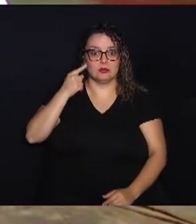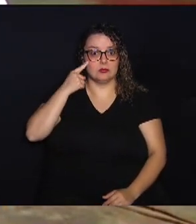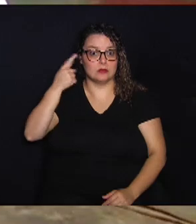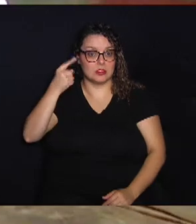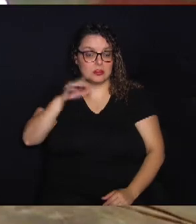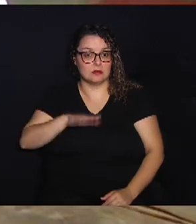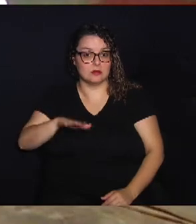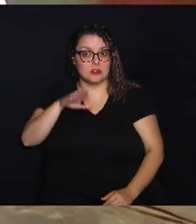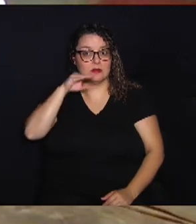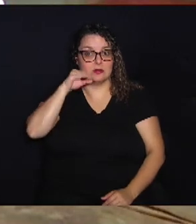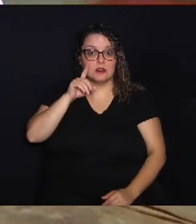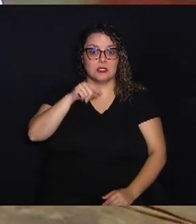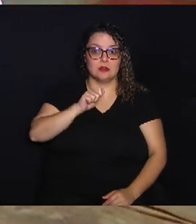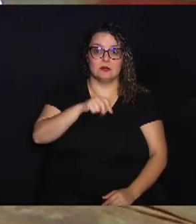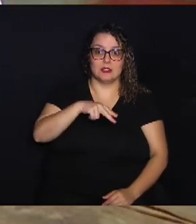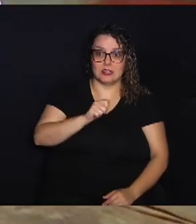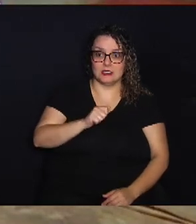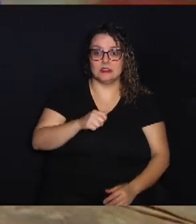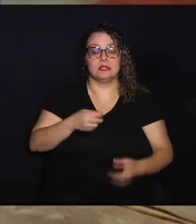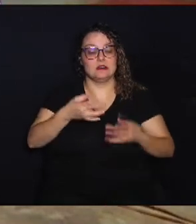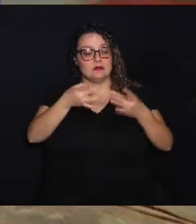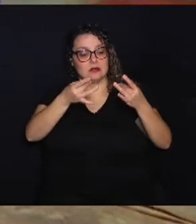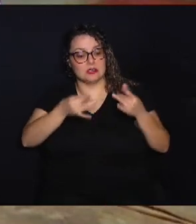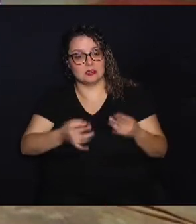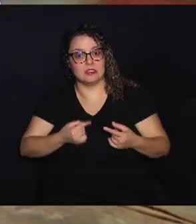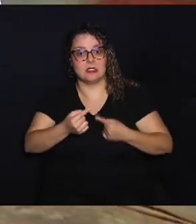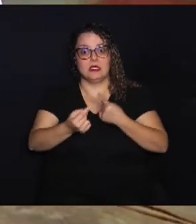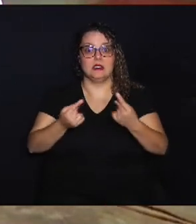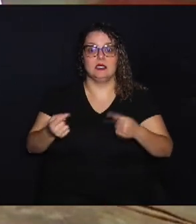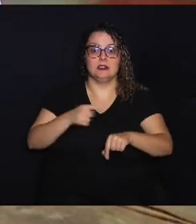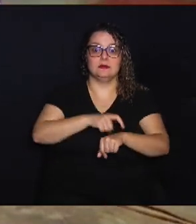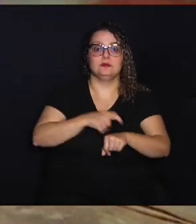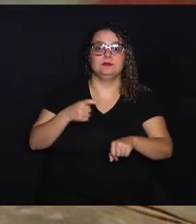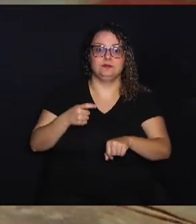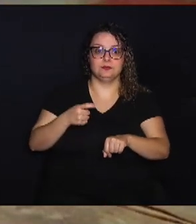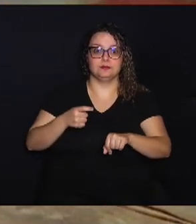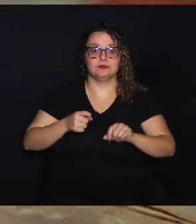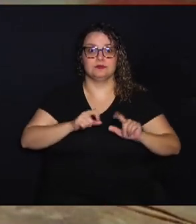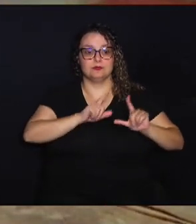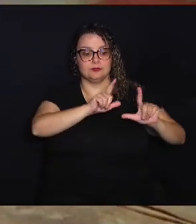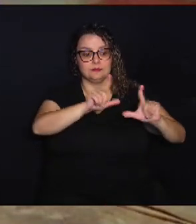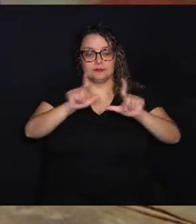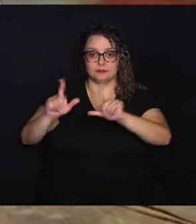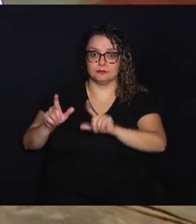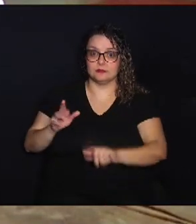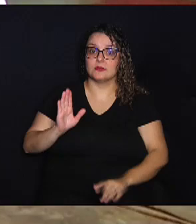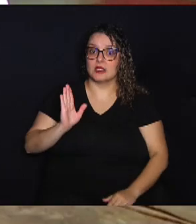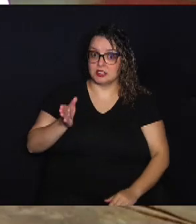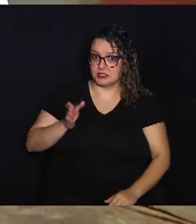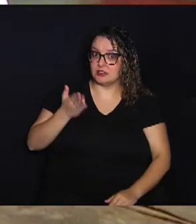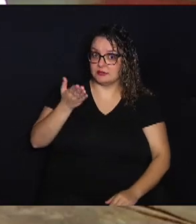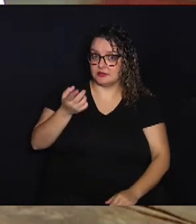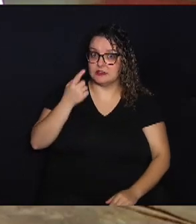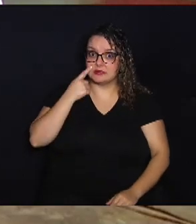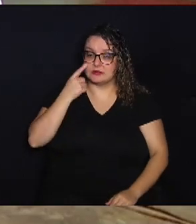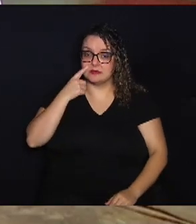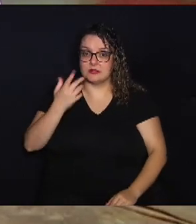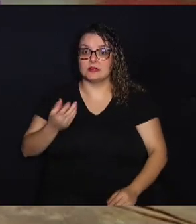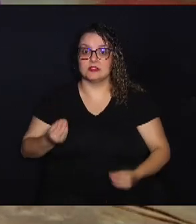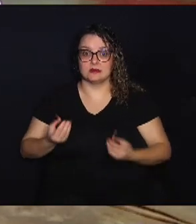é com a Ana Cláudia que vai detalhar cada momento e que essas telas, que daqui a pouco você que está em casa vai conferir,